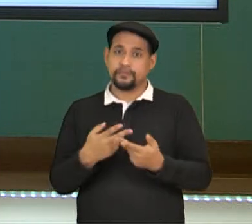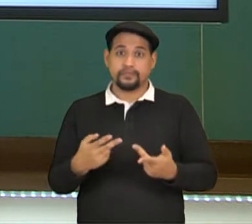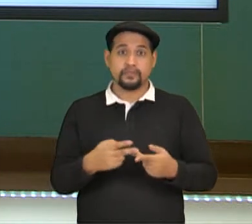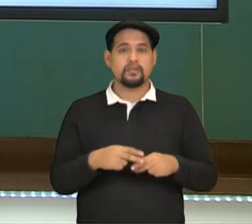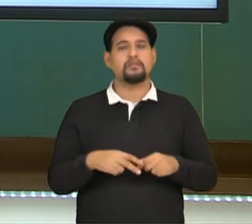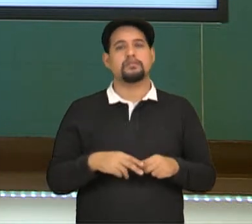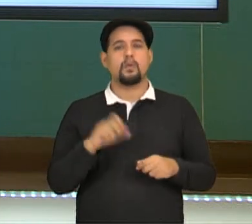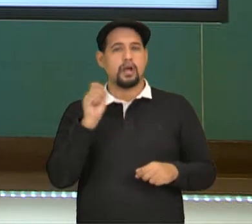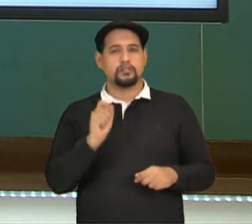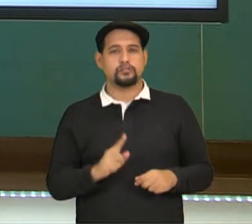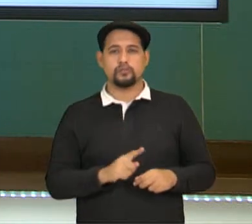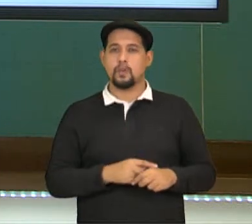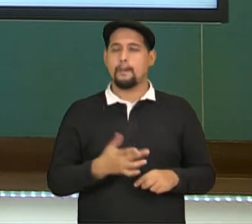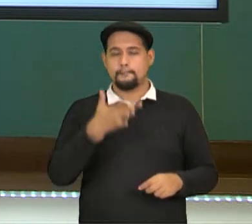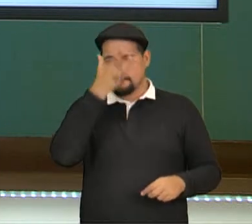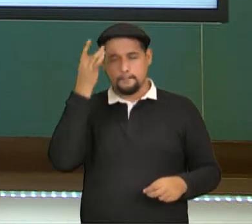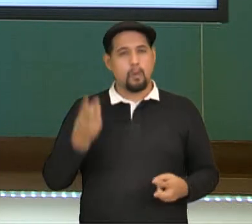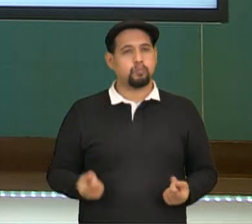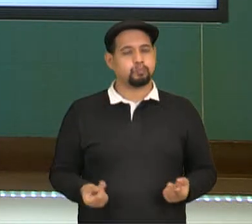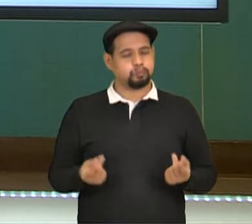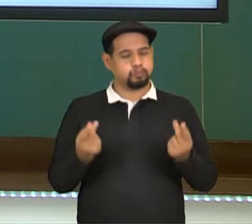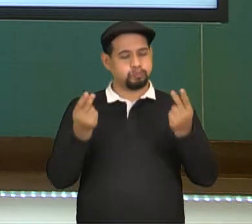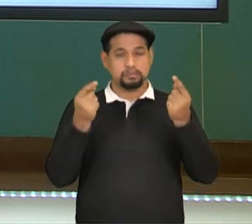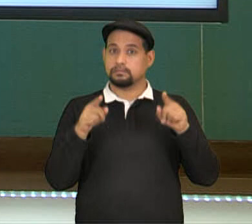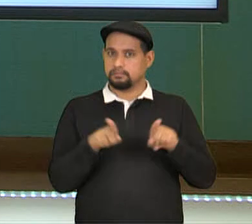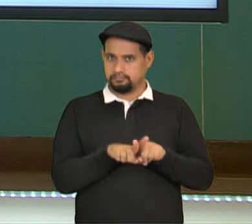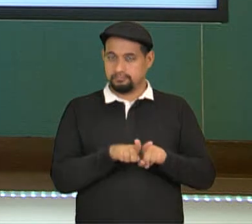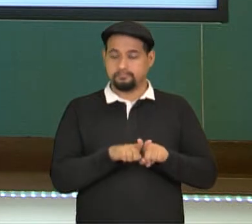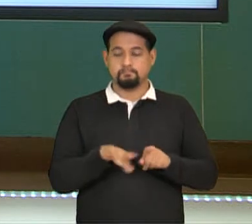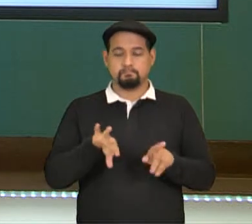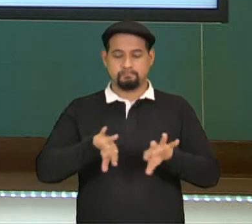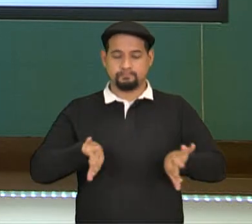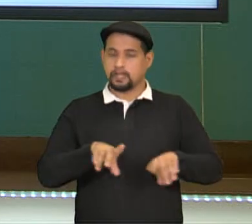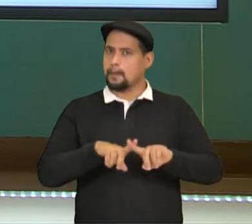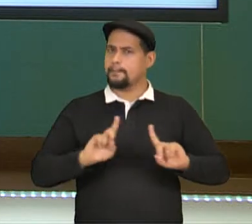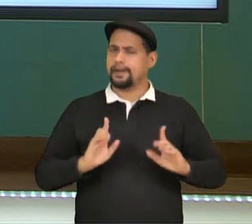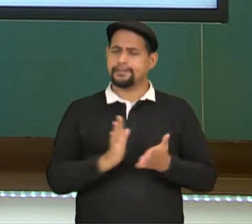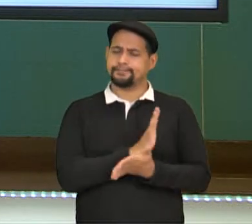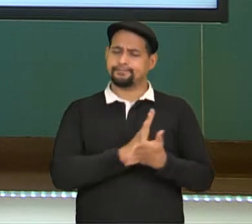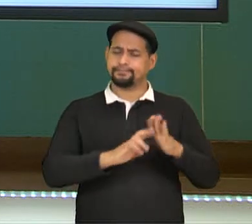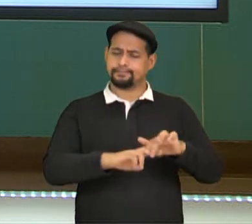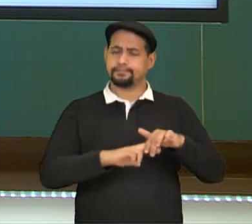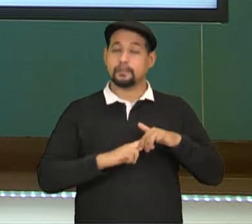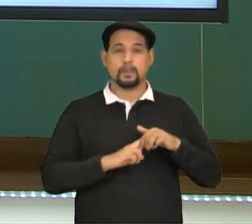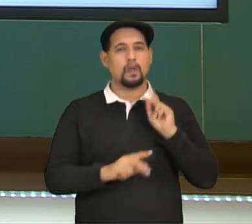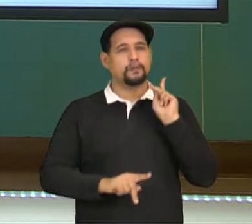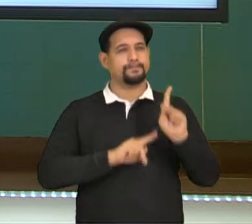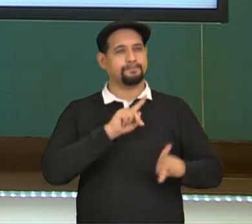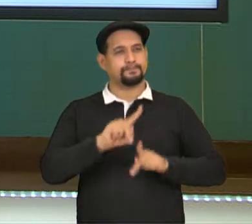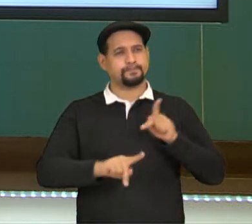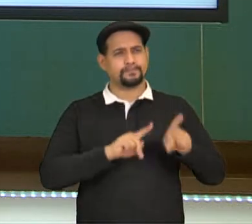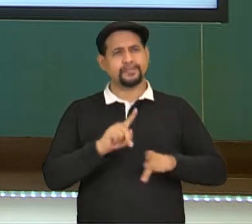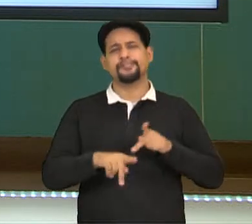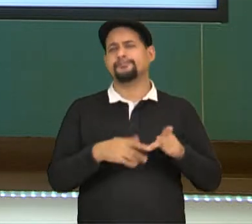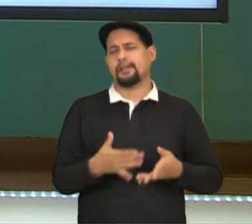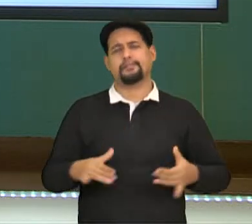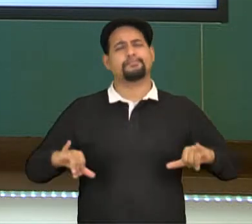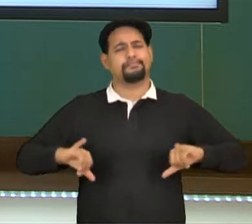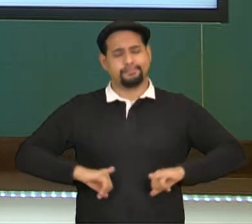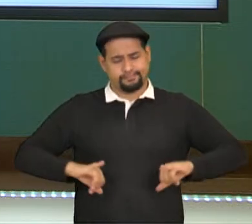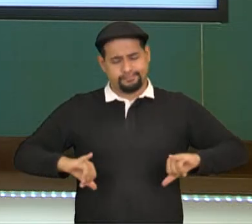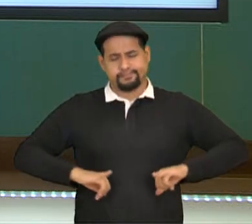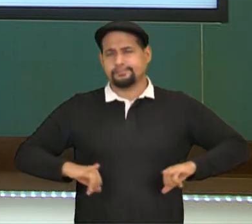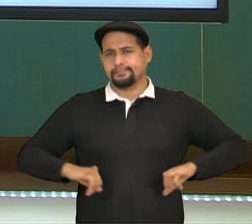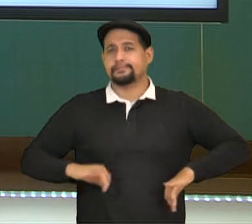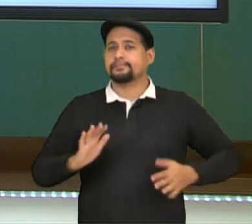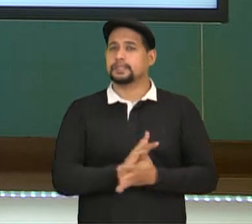muito política, tá, pessoal? Não envolvia só o esporte, mas também a política. E, por algum motivo, essa população ali, que já sofria algumas